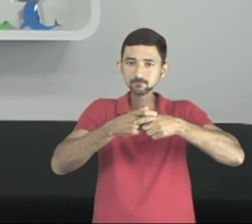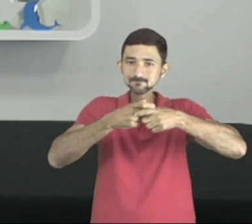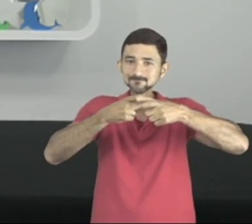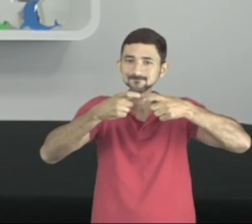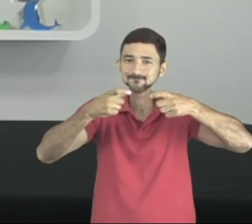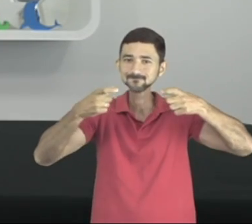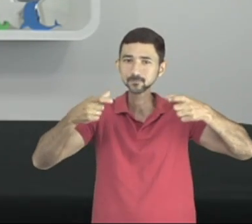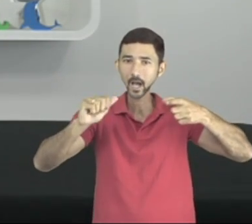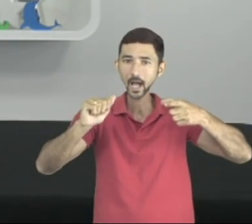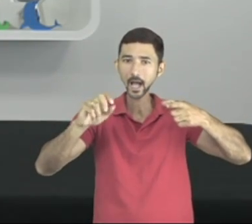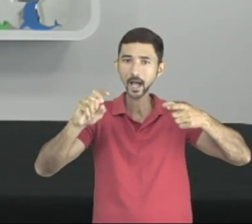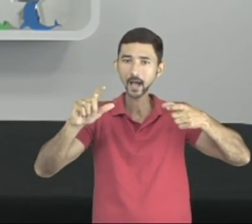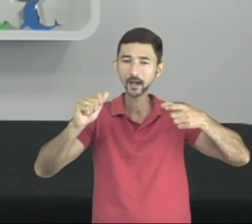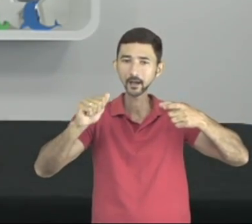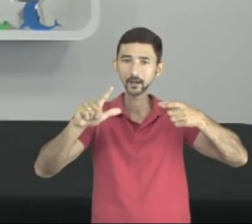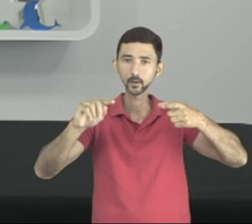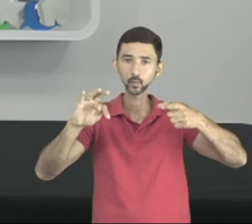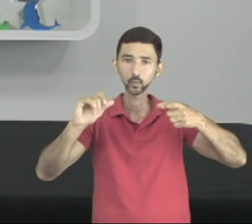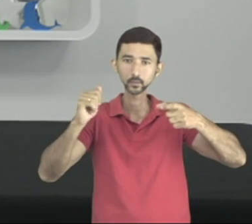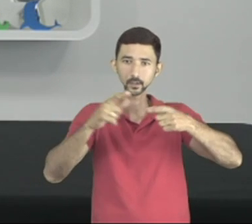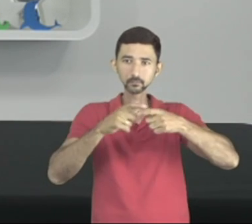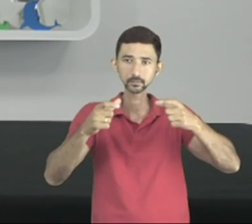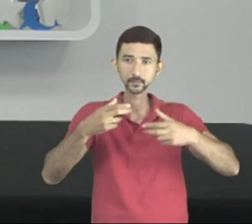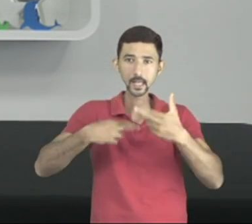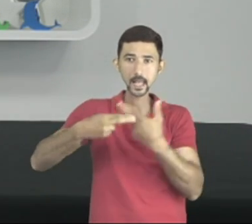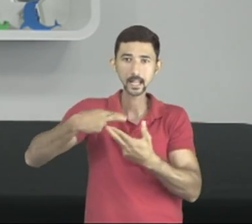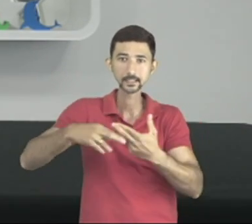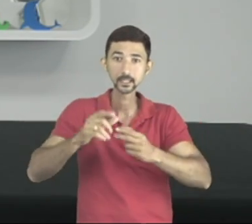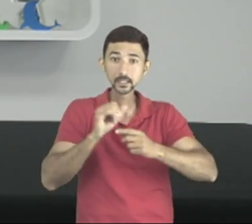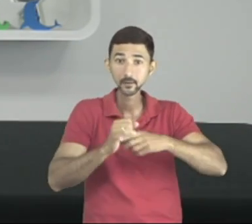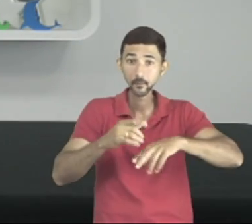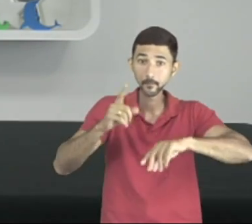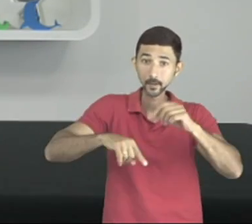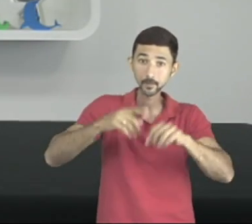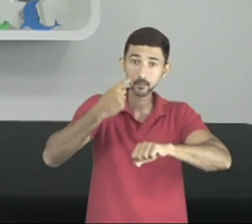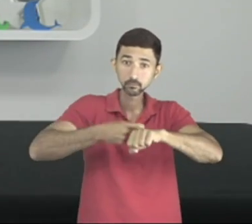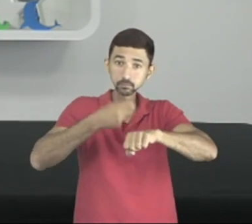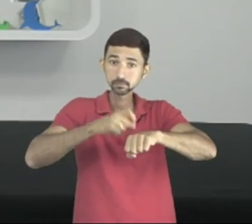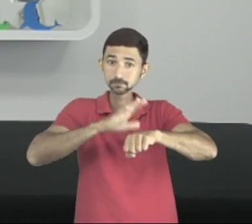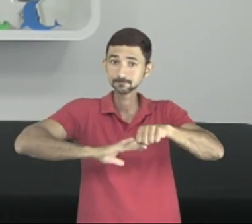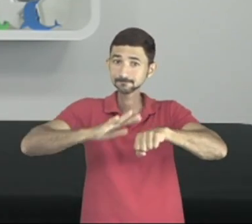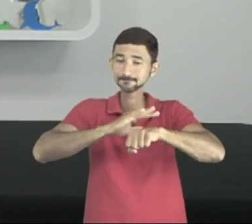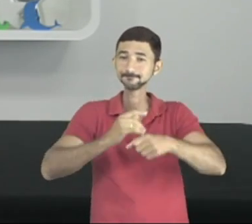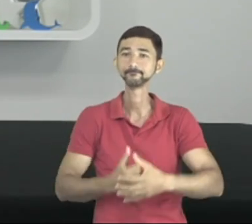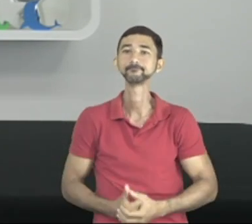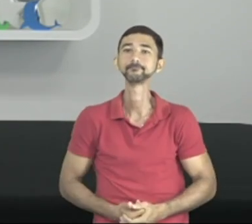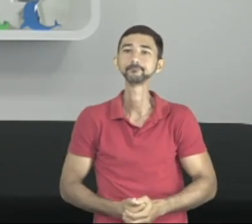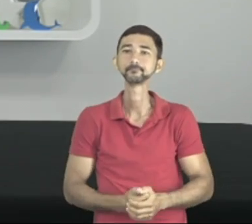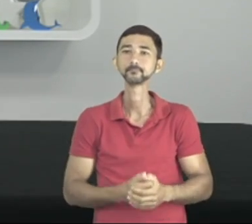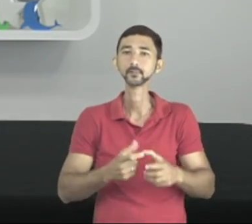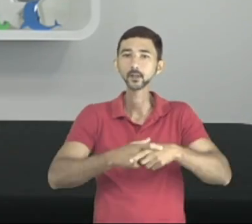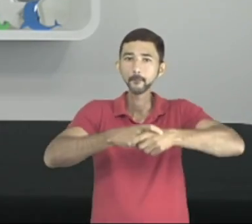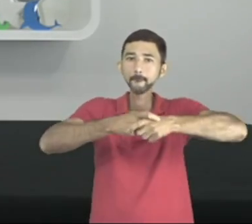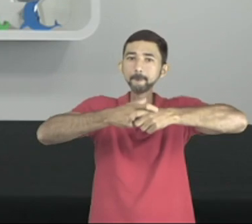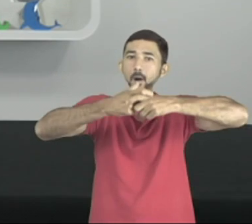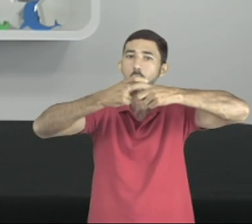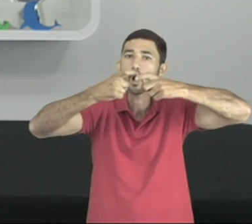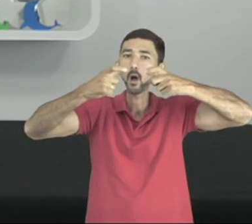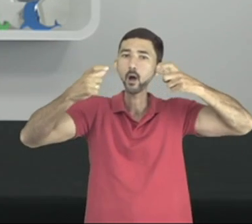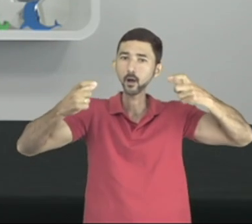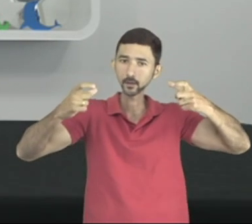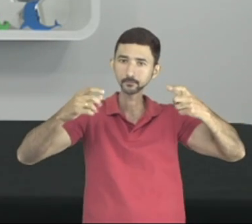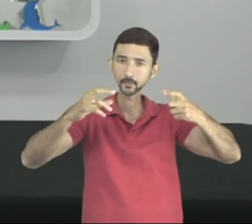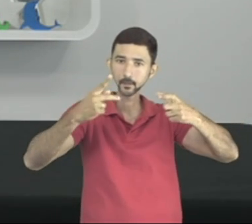alta porosidade. E isso está relacionado com a densidade. Quanto maior a